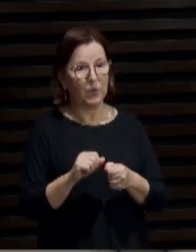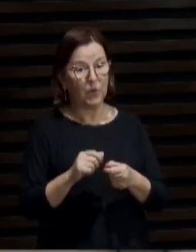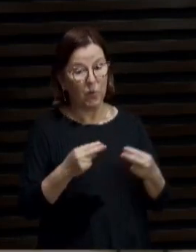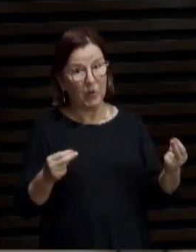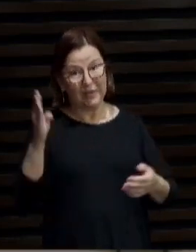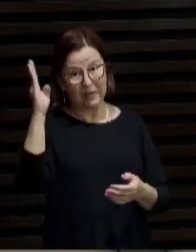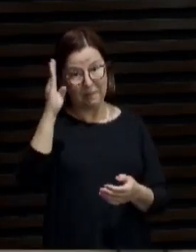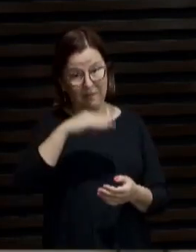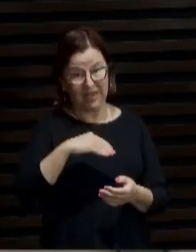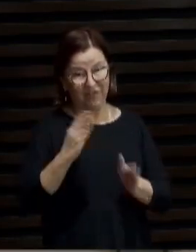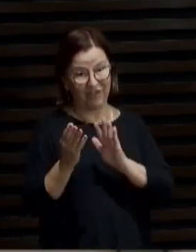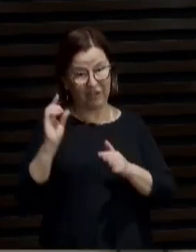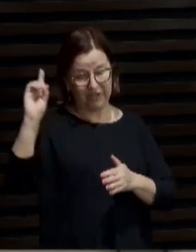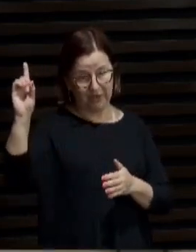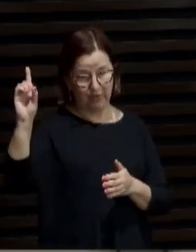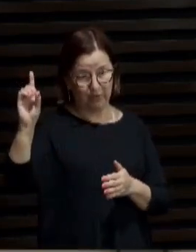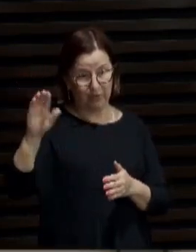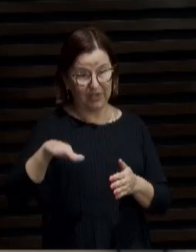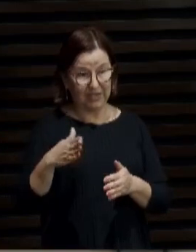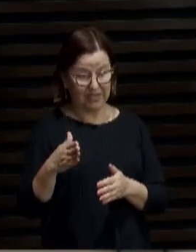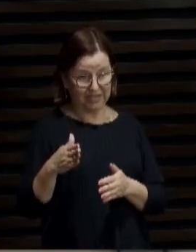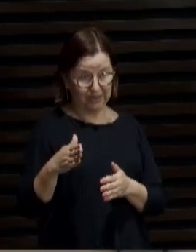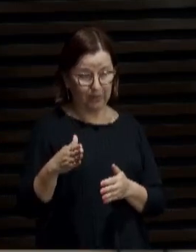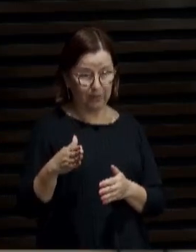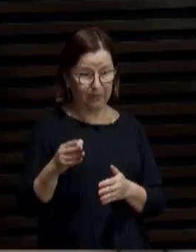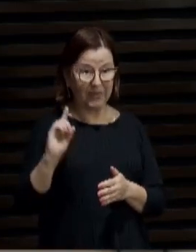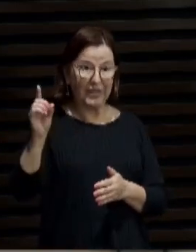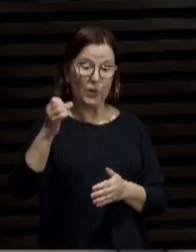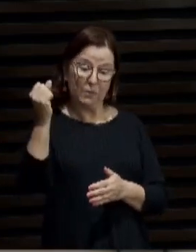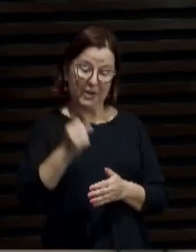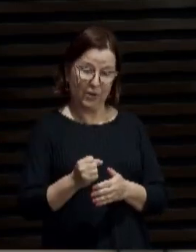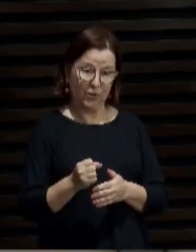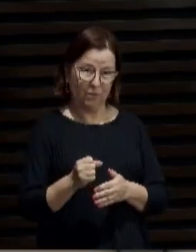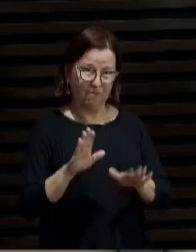praga que matou aproximadamente 24 mil israelitas por causa disso.